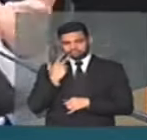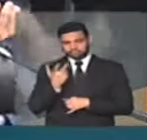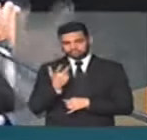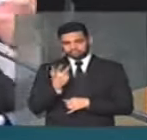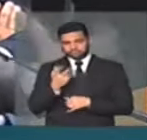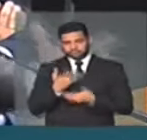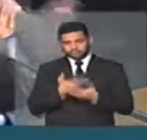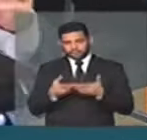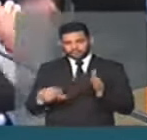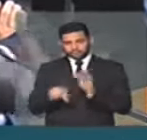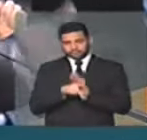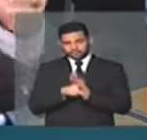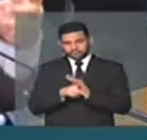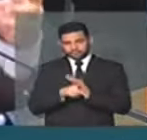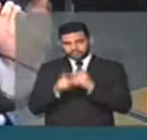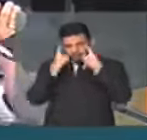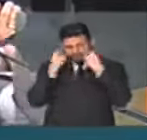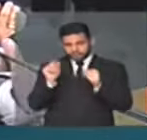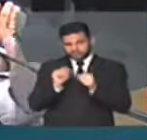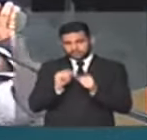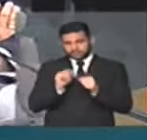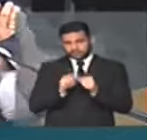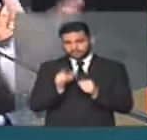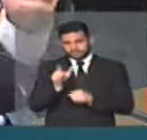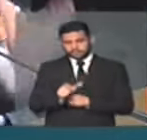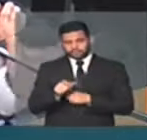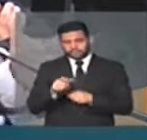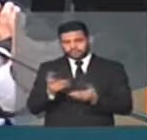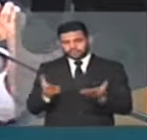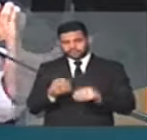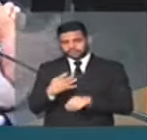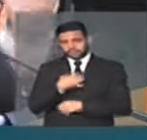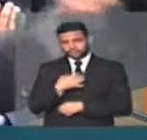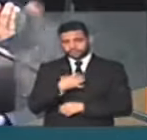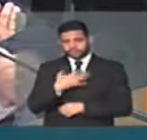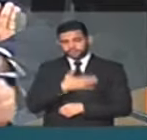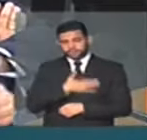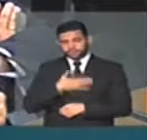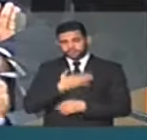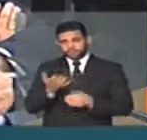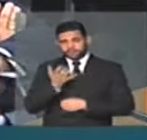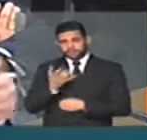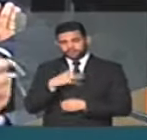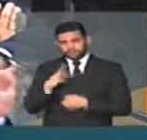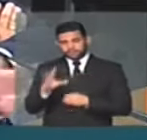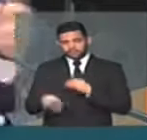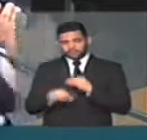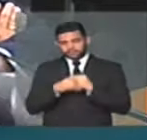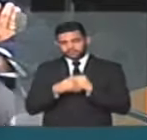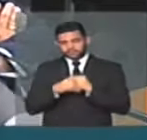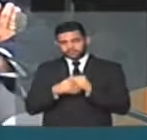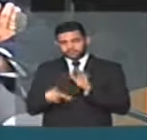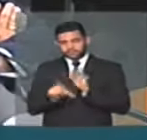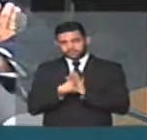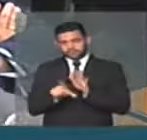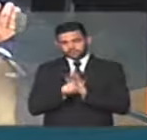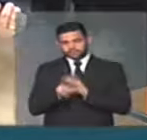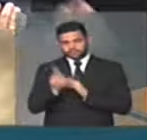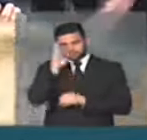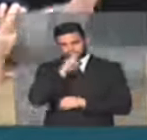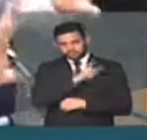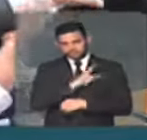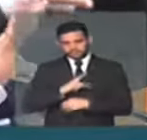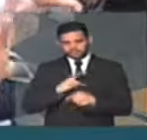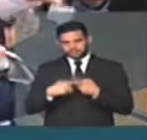nociva quanto o próprio crime cometido. E é nesse sentido que queremos aperfeiçoar a legislação,